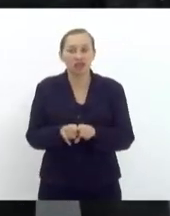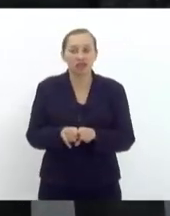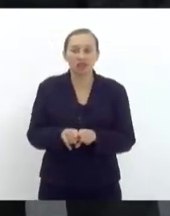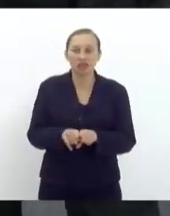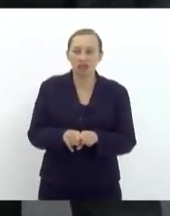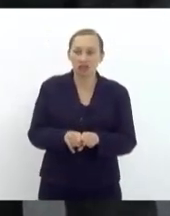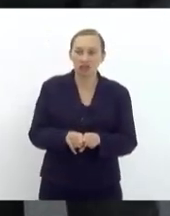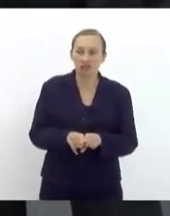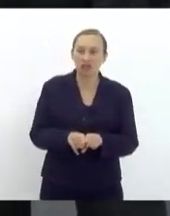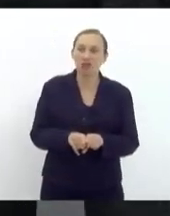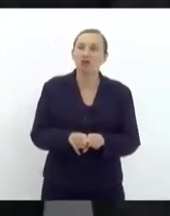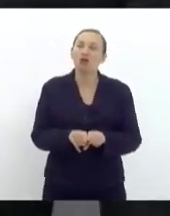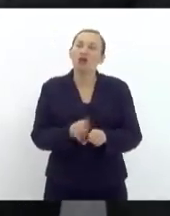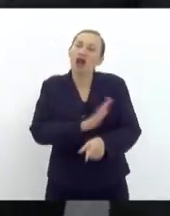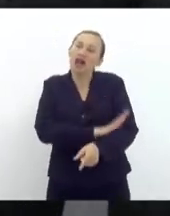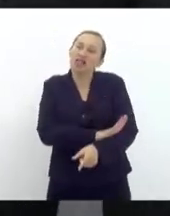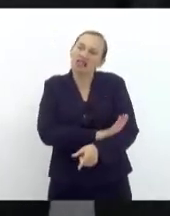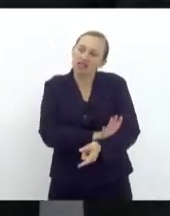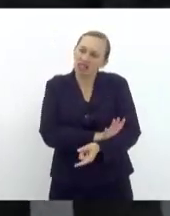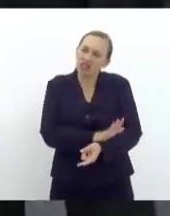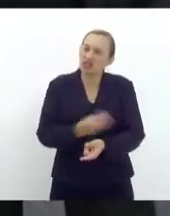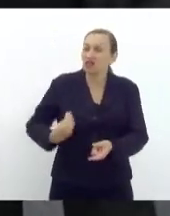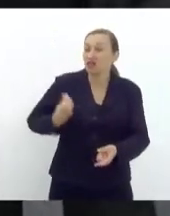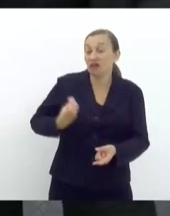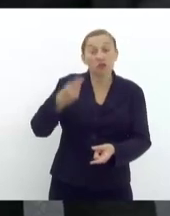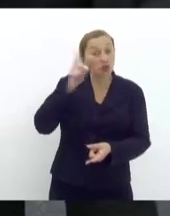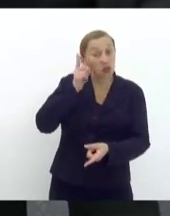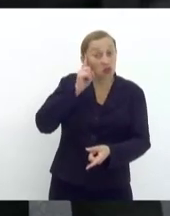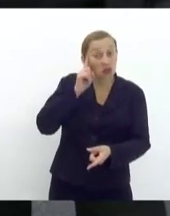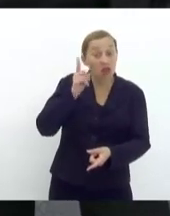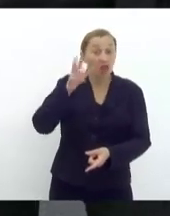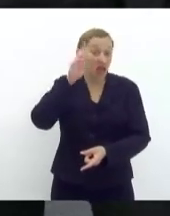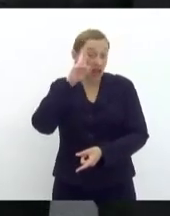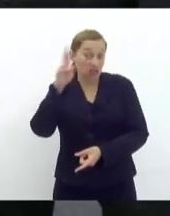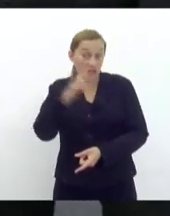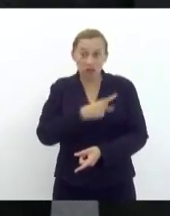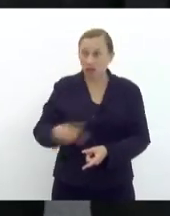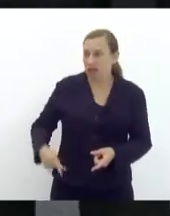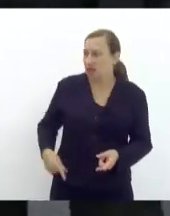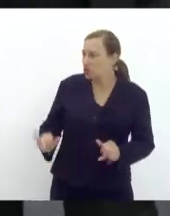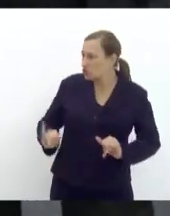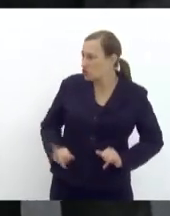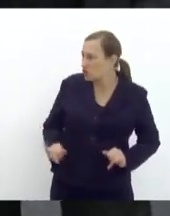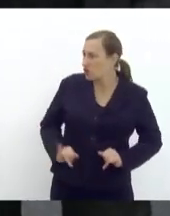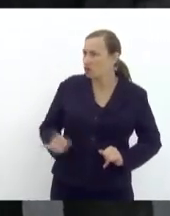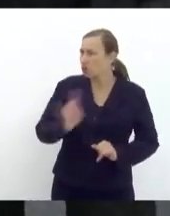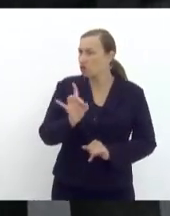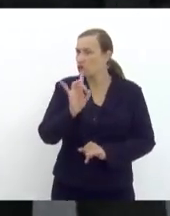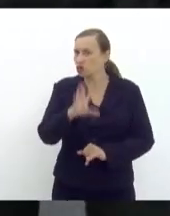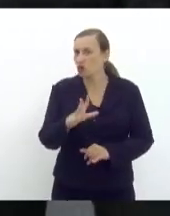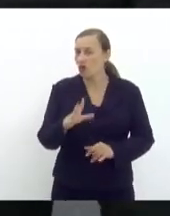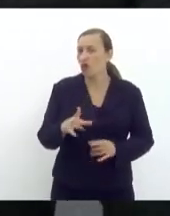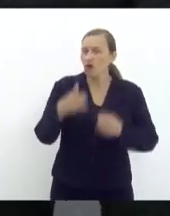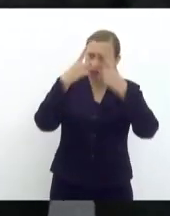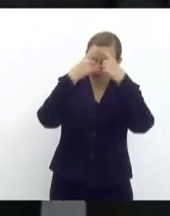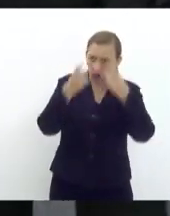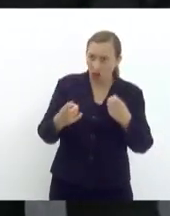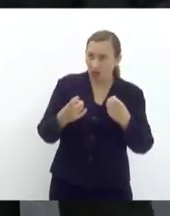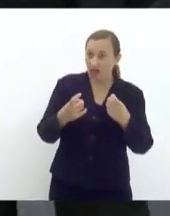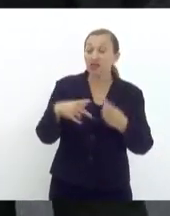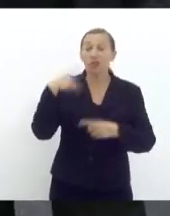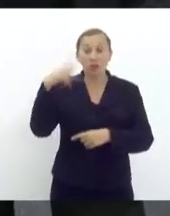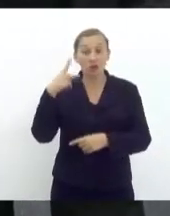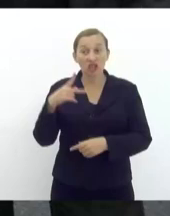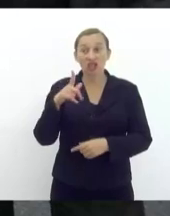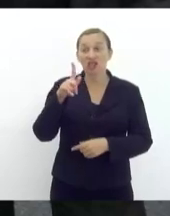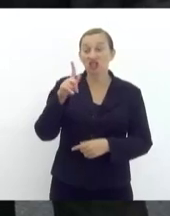racismos cotidianos né vossa excelência sofreu uma situação que não foi só violência política de gênero foi racismo